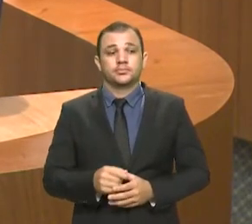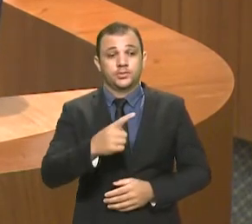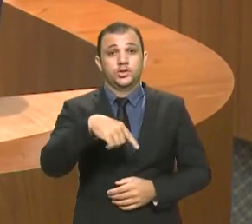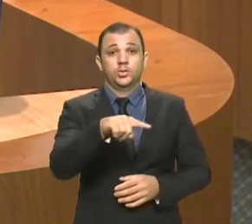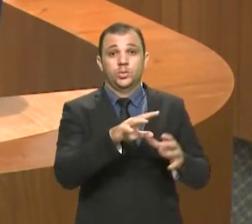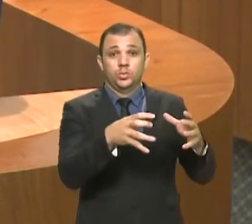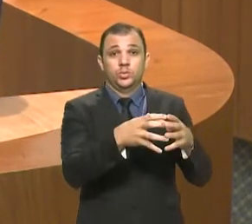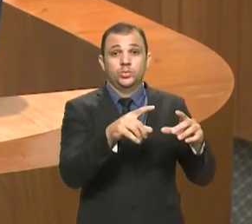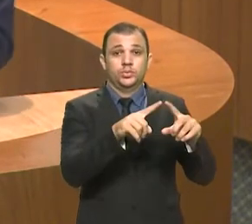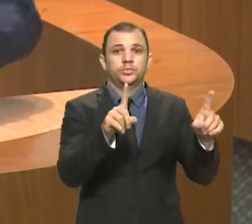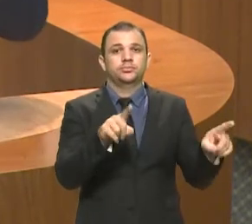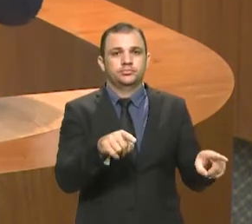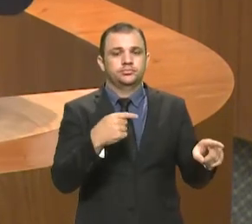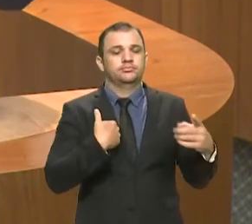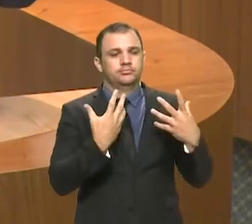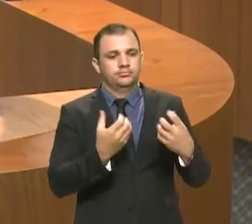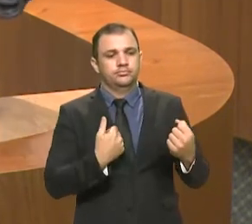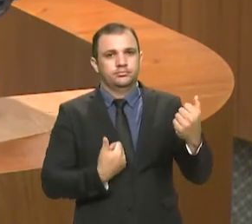Cruz.